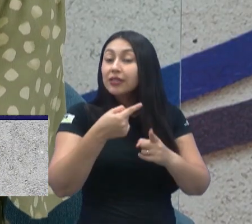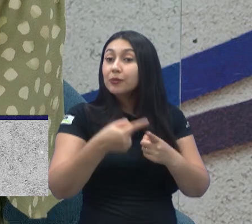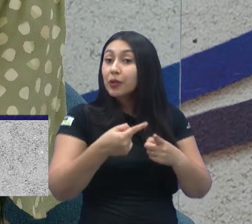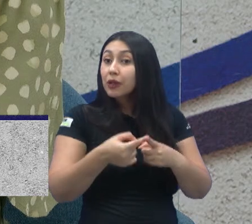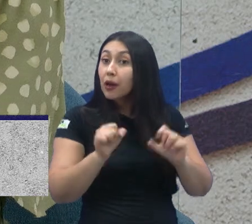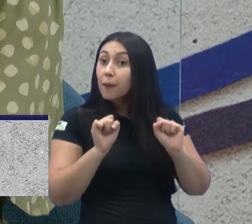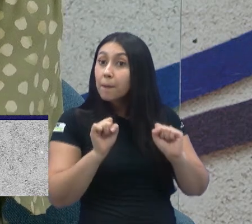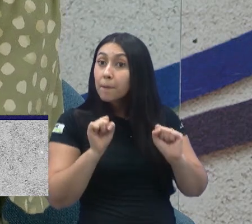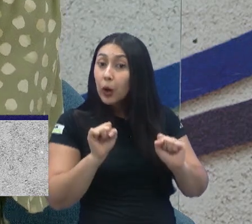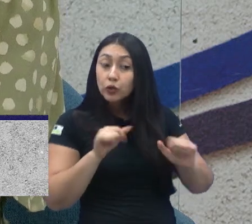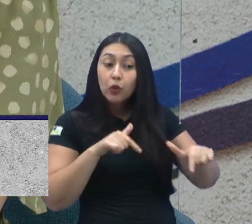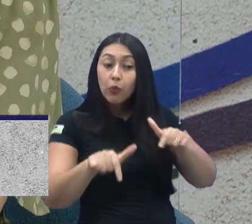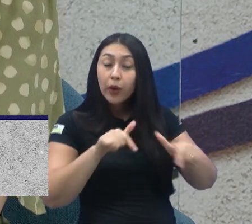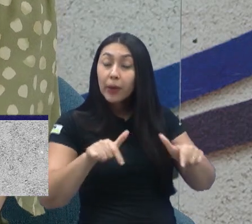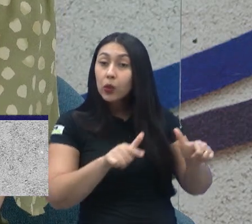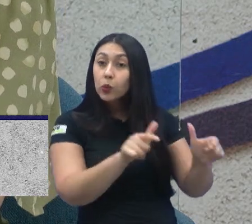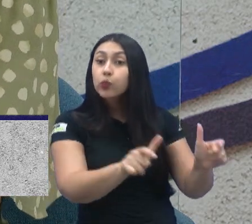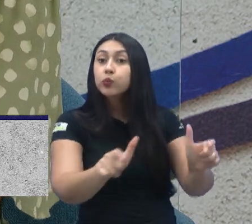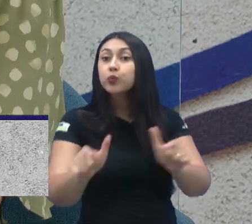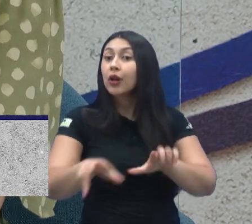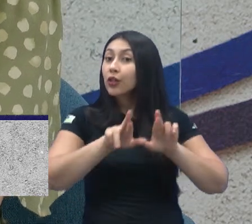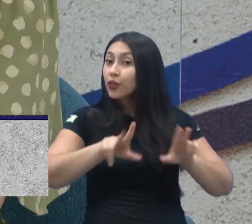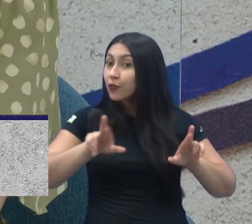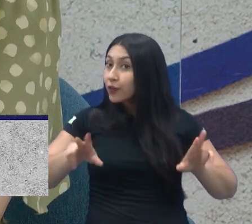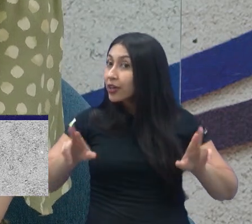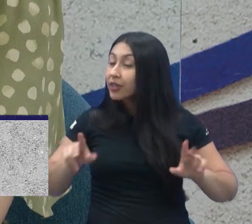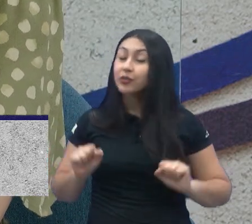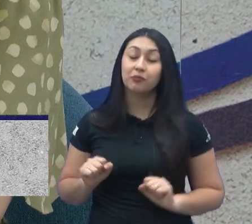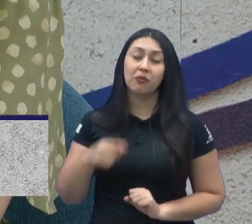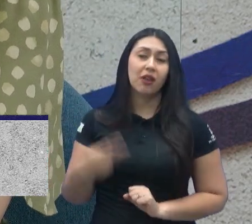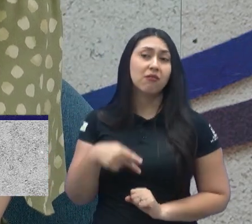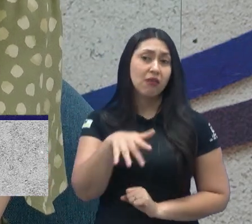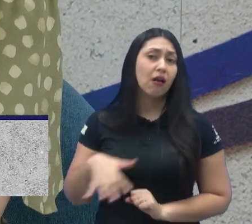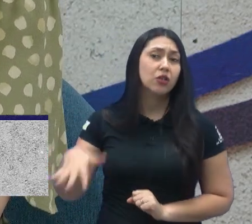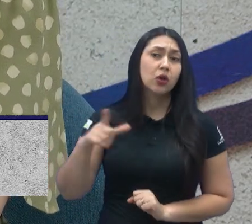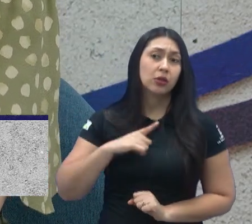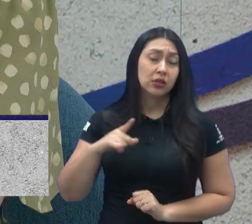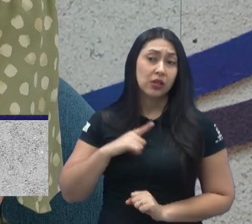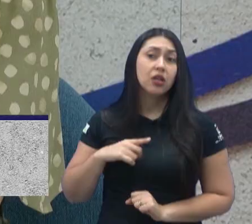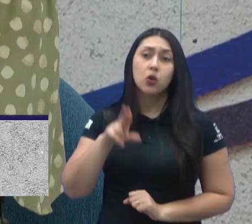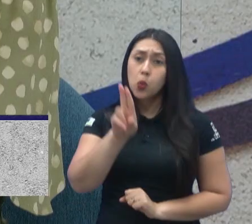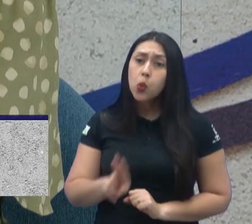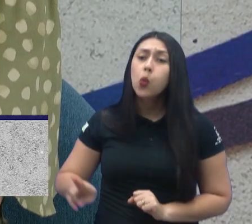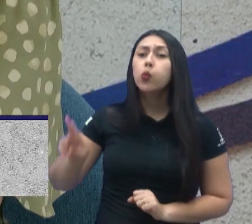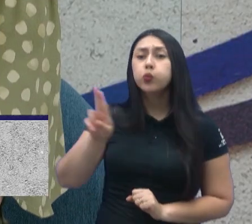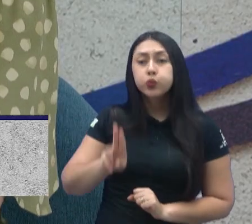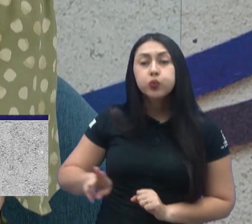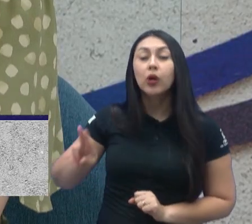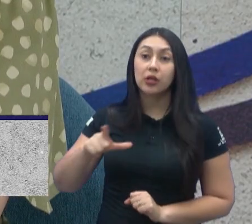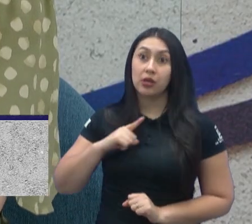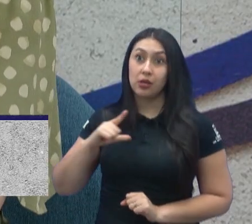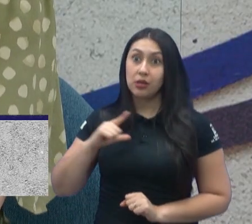no mercado de trabalho para esses profissionais. Aqui na região nós temos universidades que oferecem o